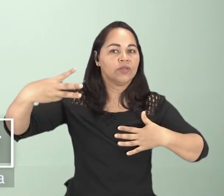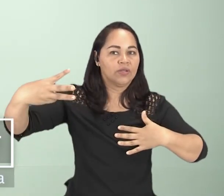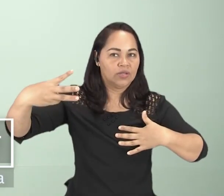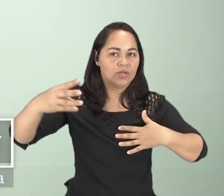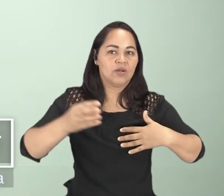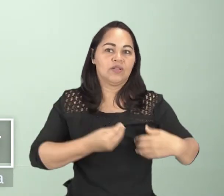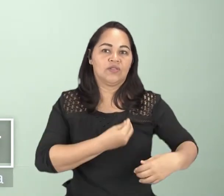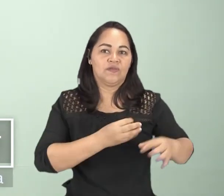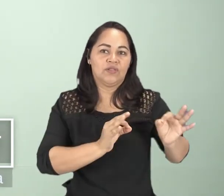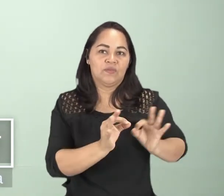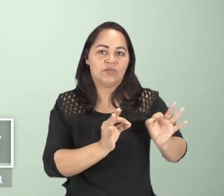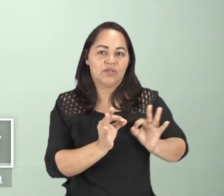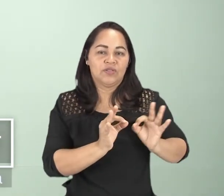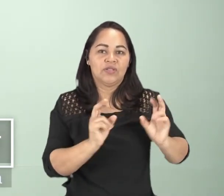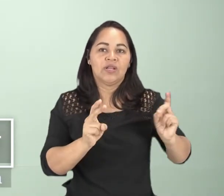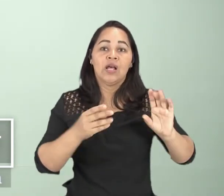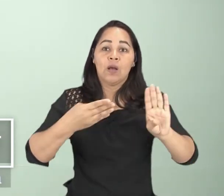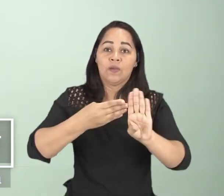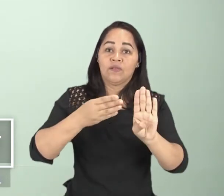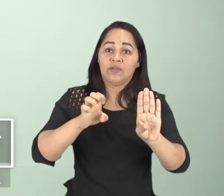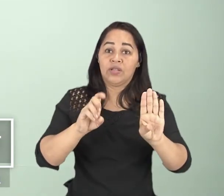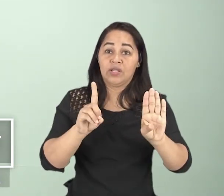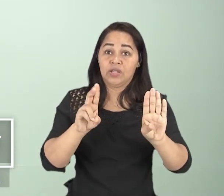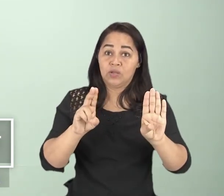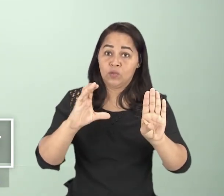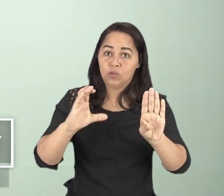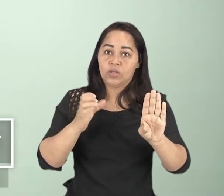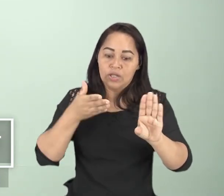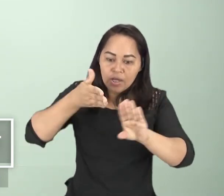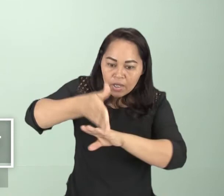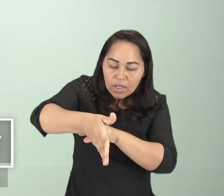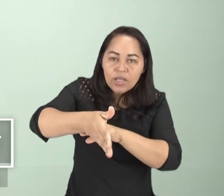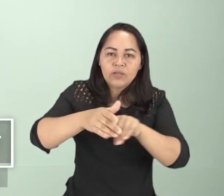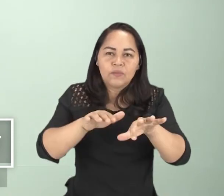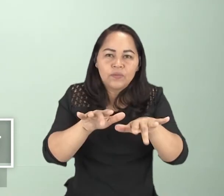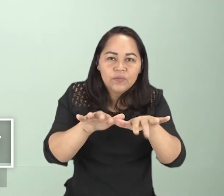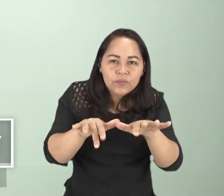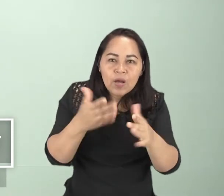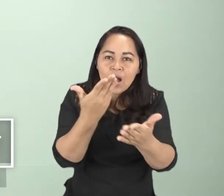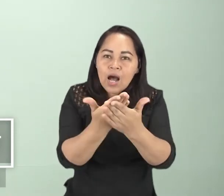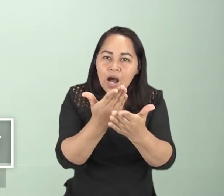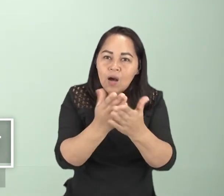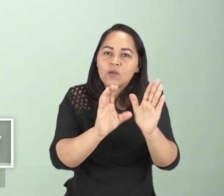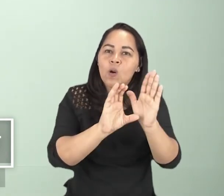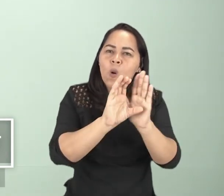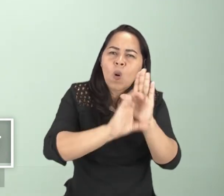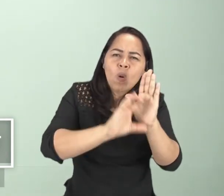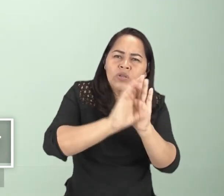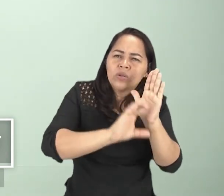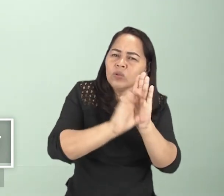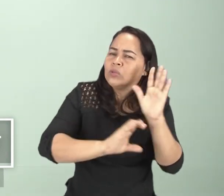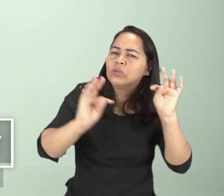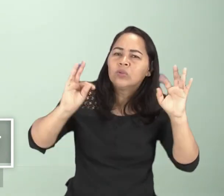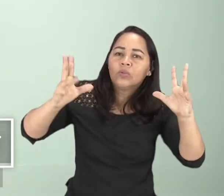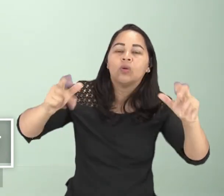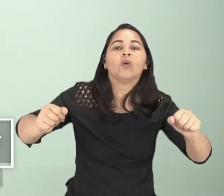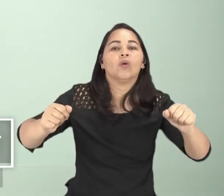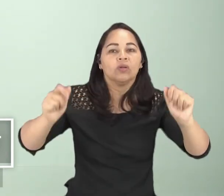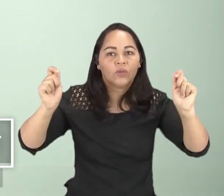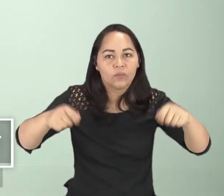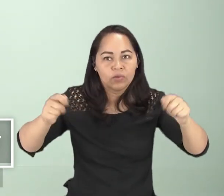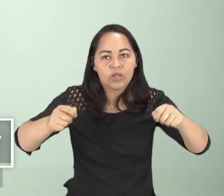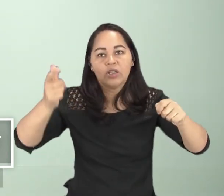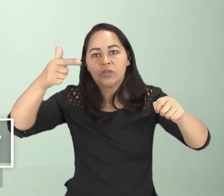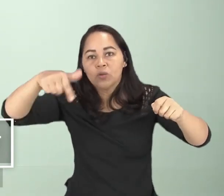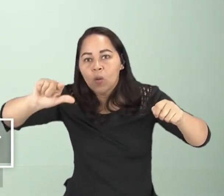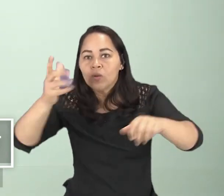essa no nosso portal, Plataforma Eduque. Acesse, tenha acesso a todo o conteúdo que já foi dado até hoje, não